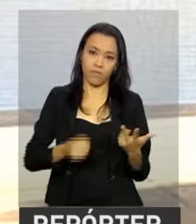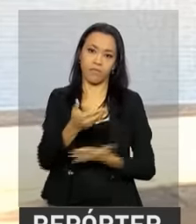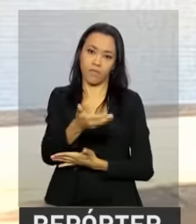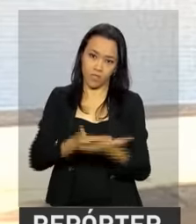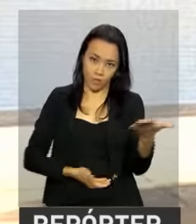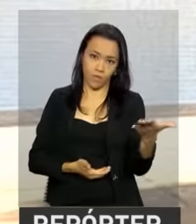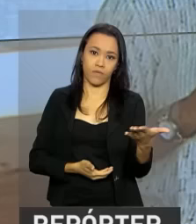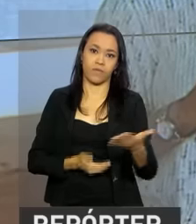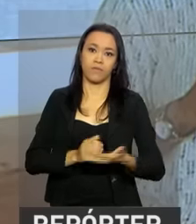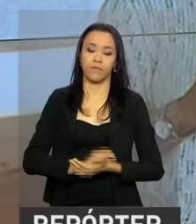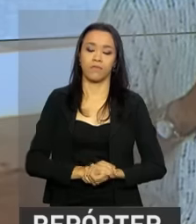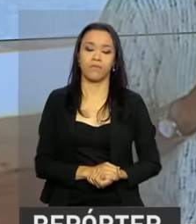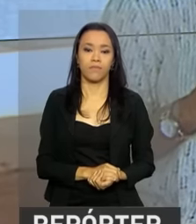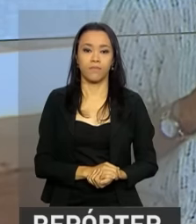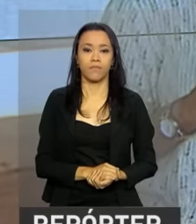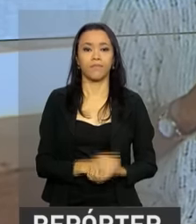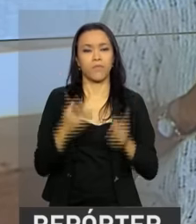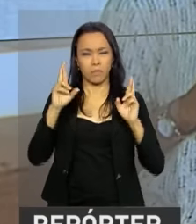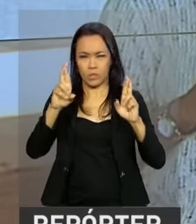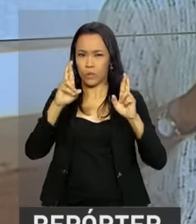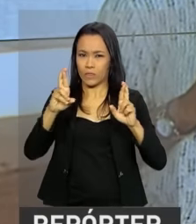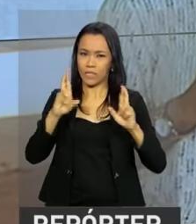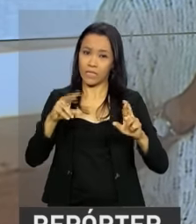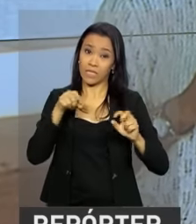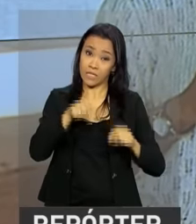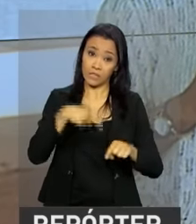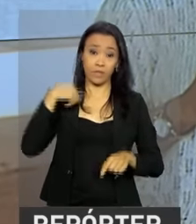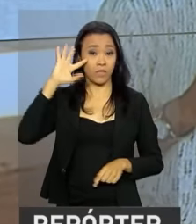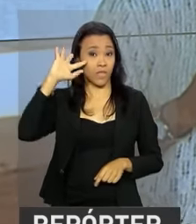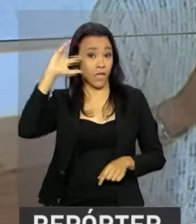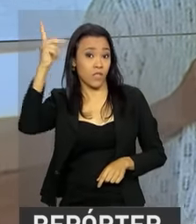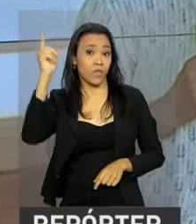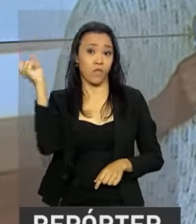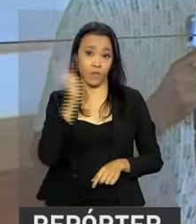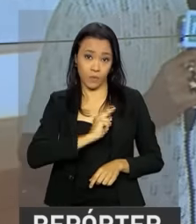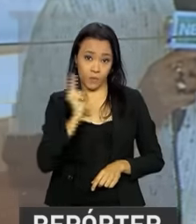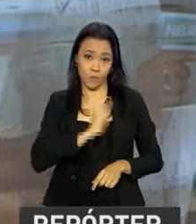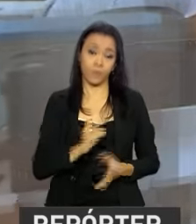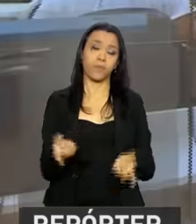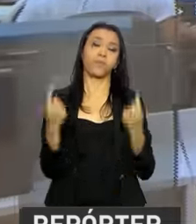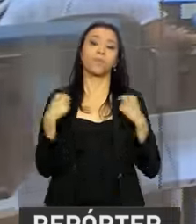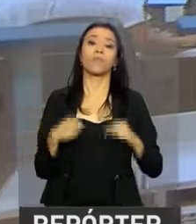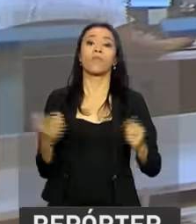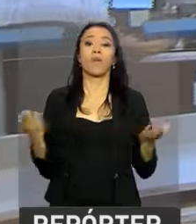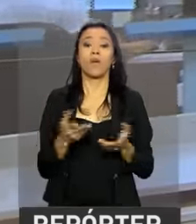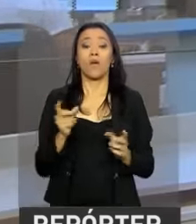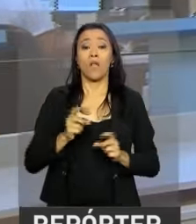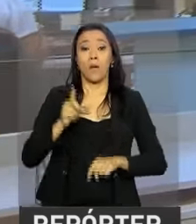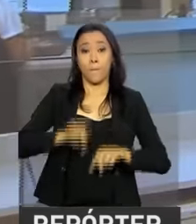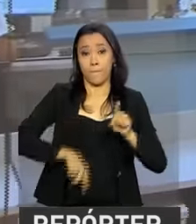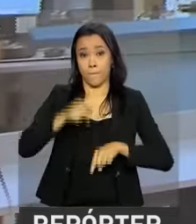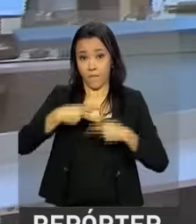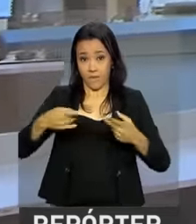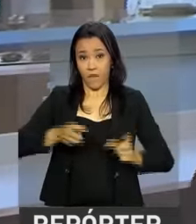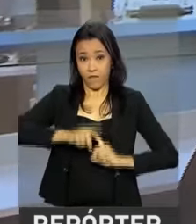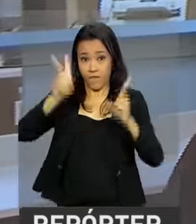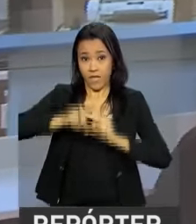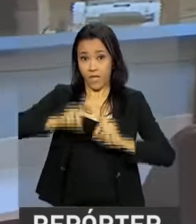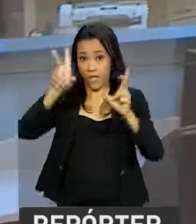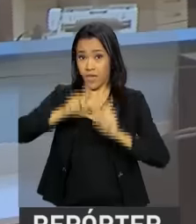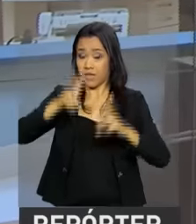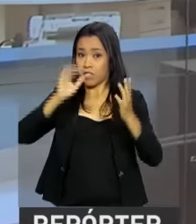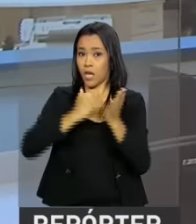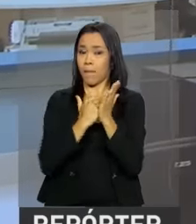volto com você obrigado Maro vamos torcer para que essa situação se resolva logo né e as exportações brasileiras superaram as importações